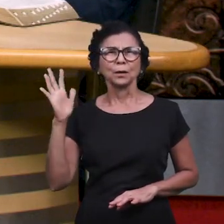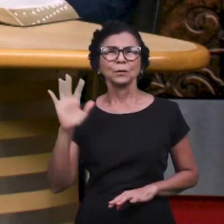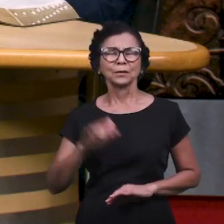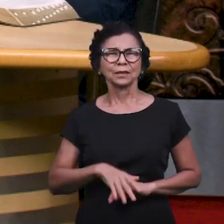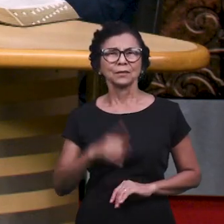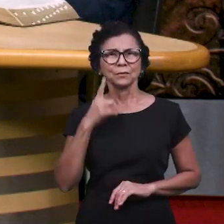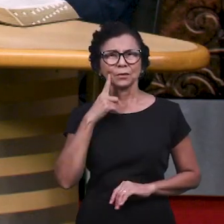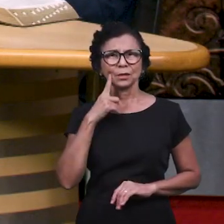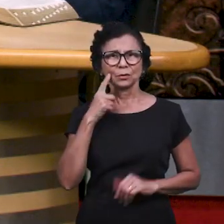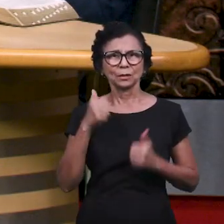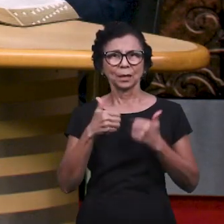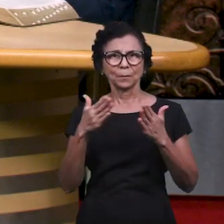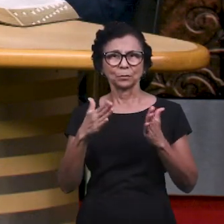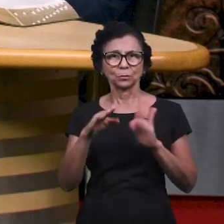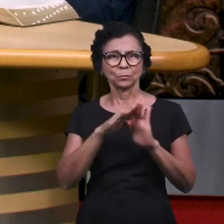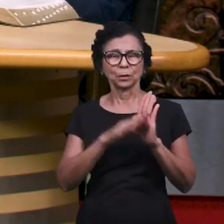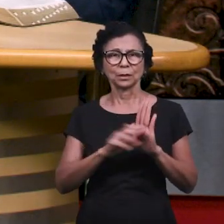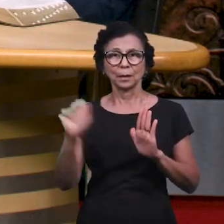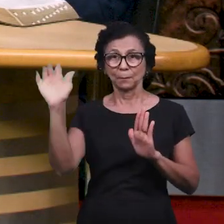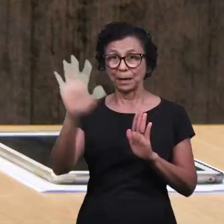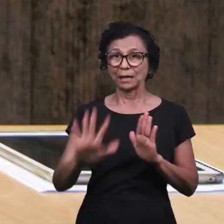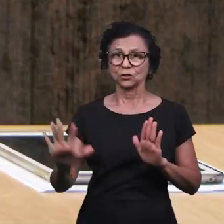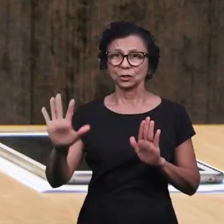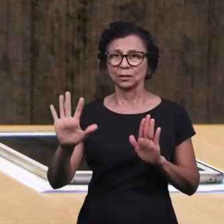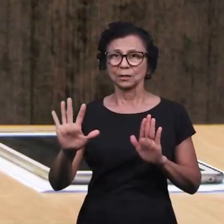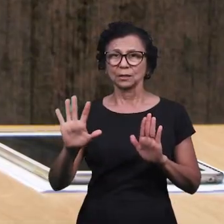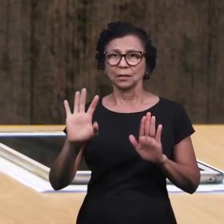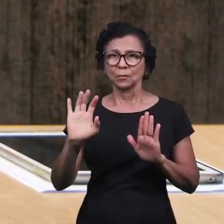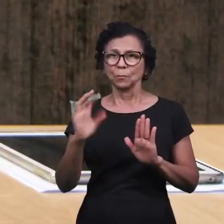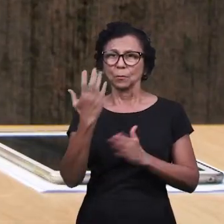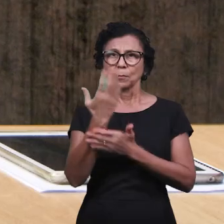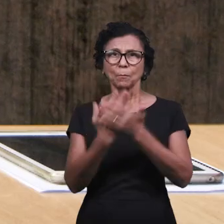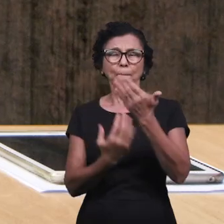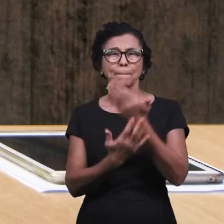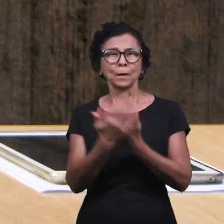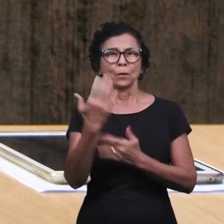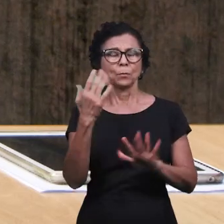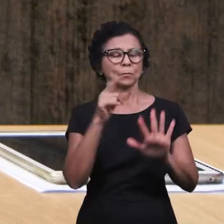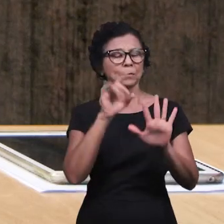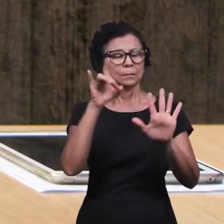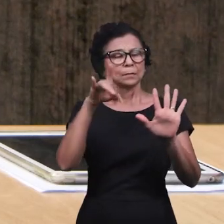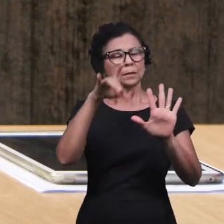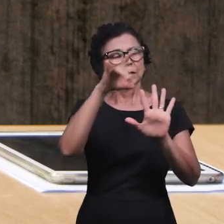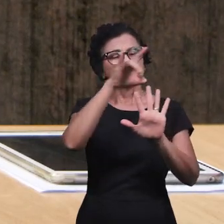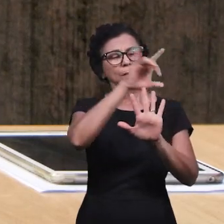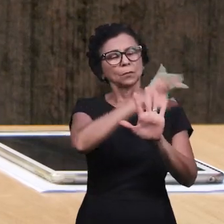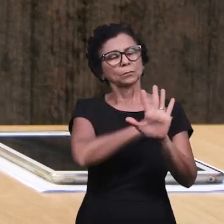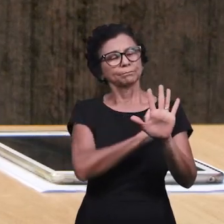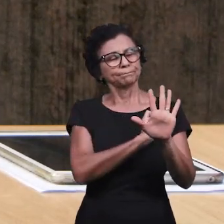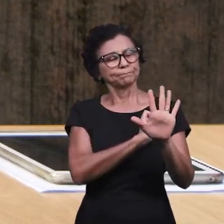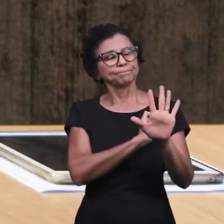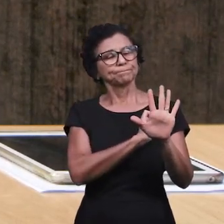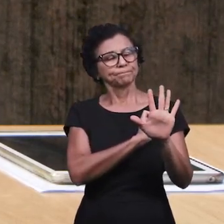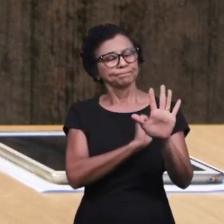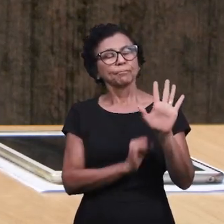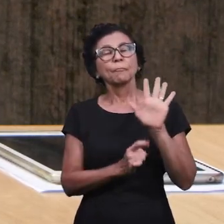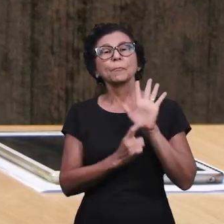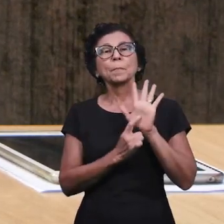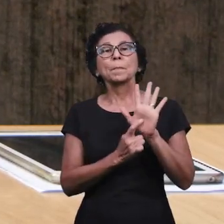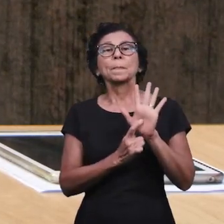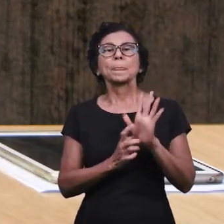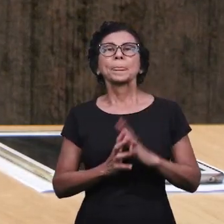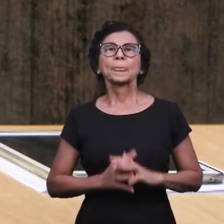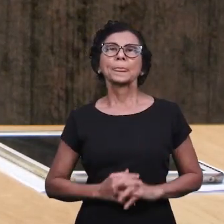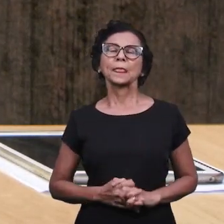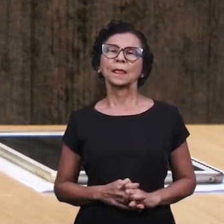os irmãos verão também na tela o apontamento de cada característica de cada dedo, mostra o porquê